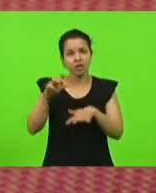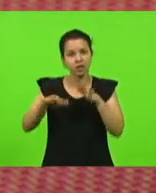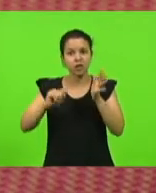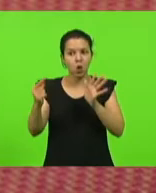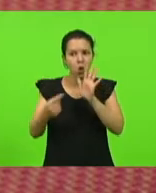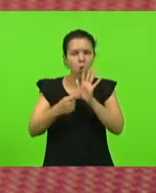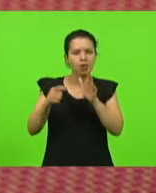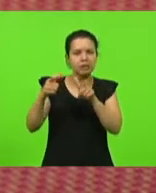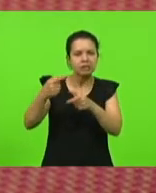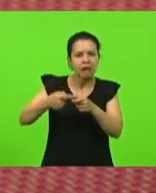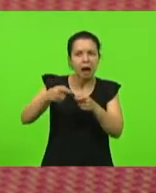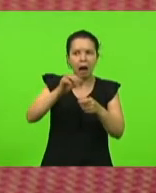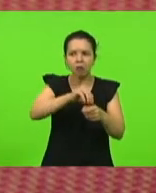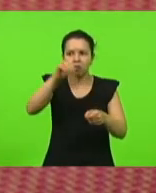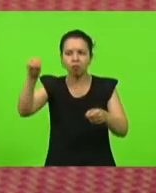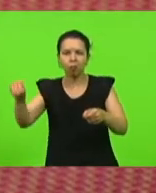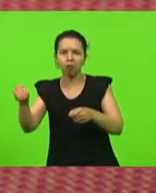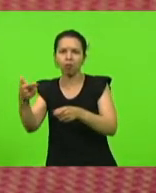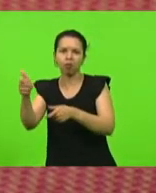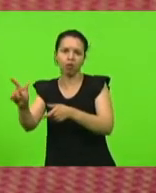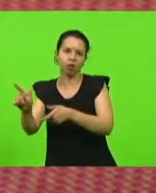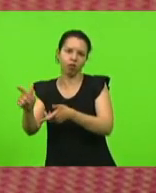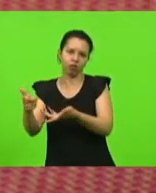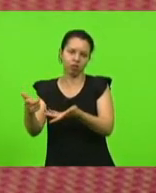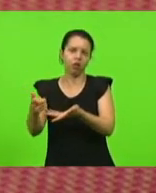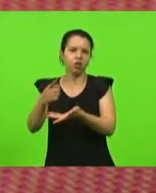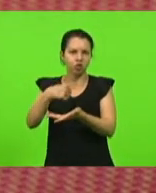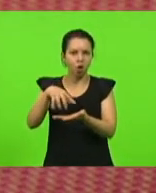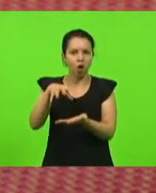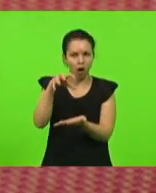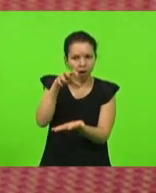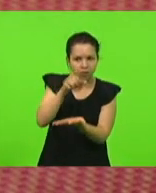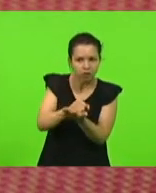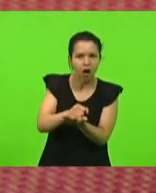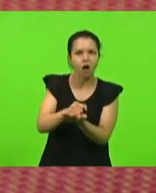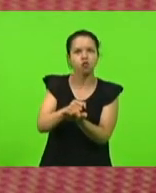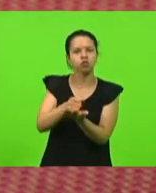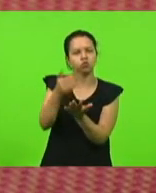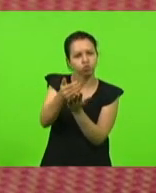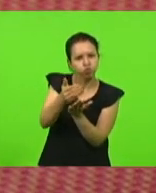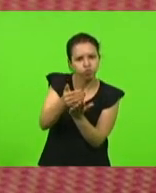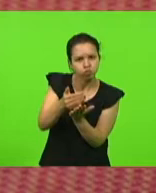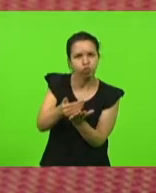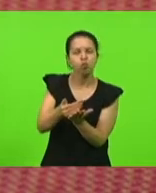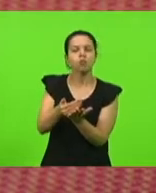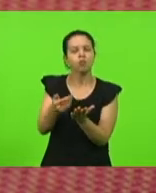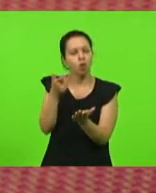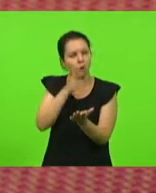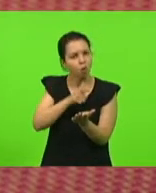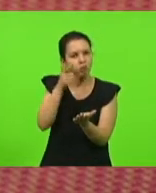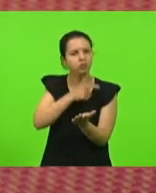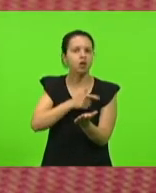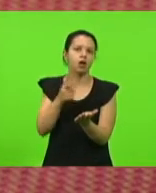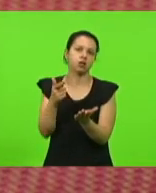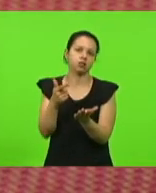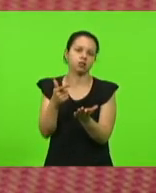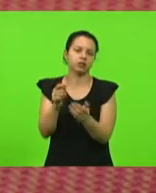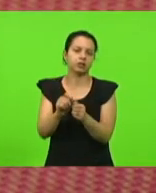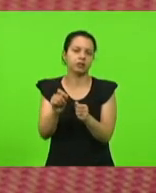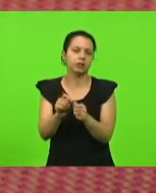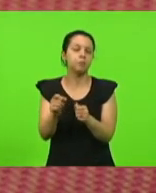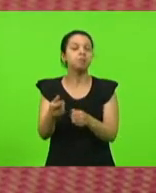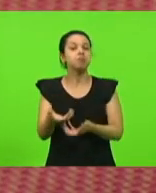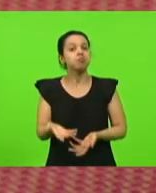uma lei, com um cadastro geral, nós conseguimos fazer tudo isso. E dizer para